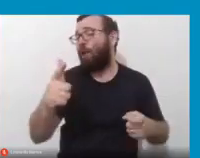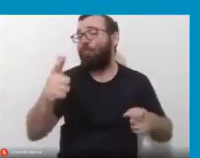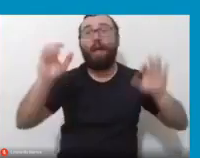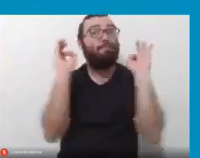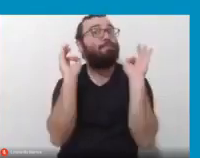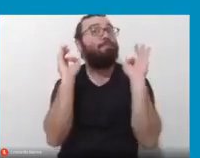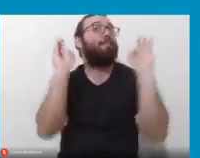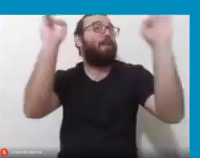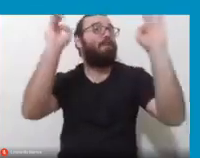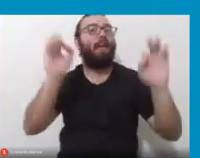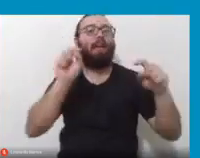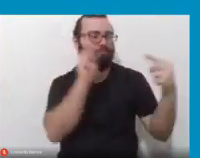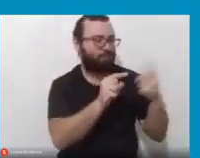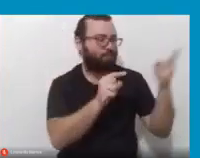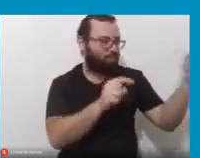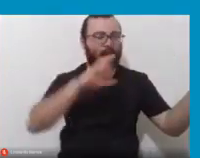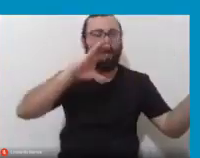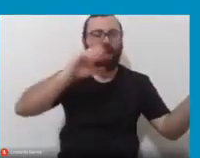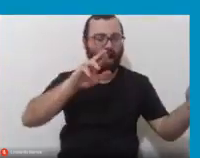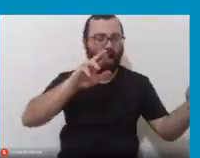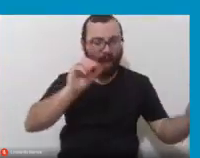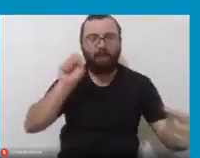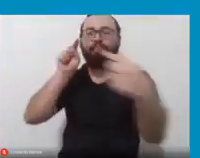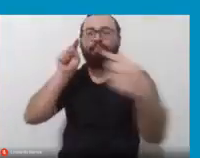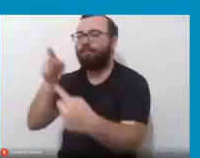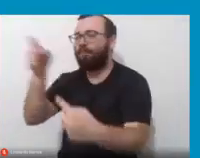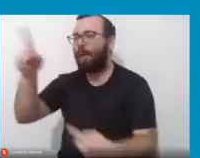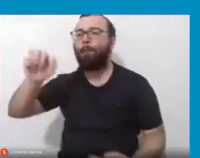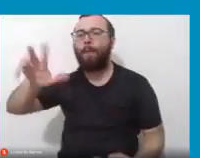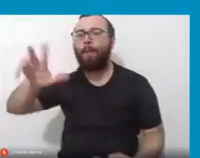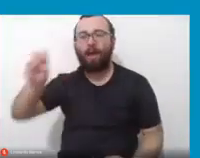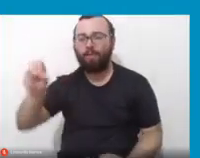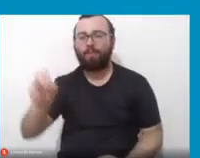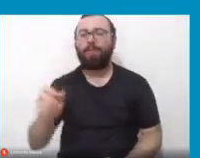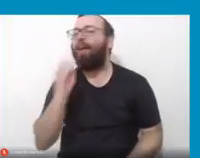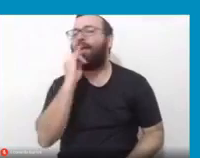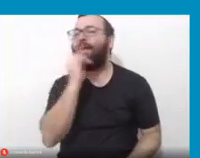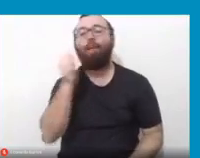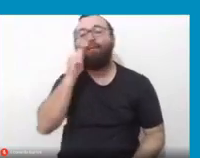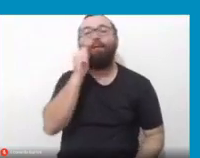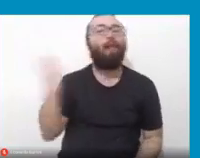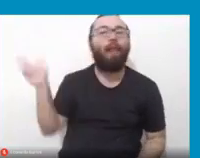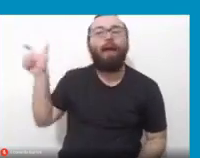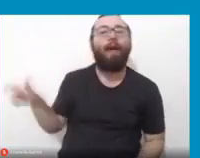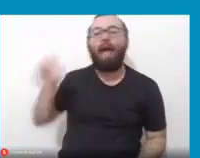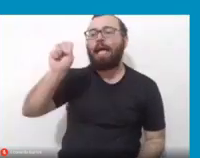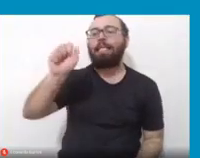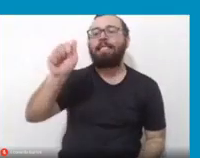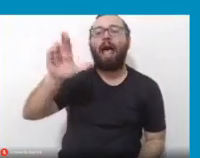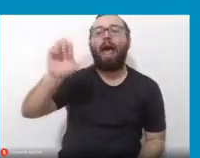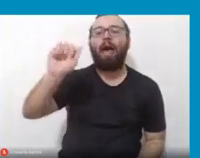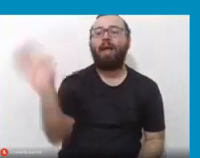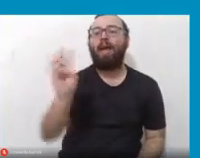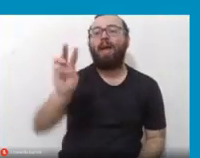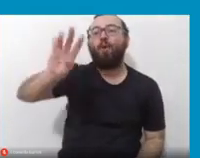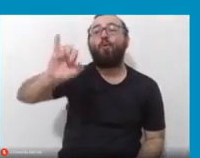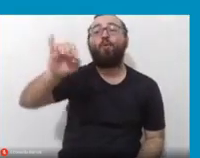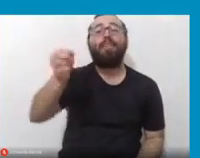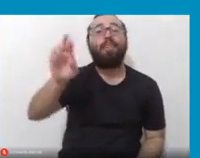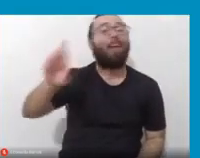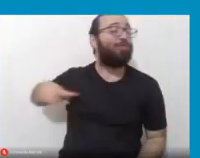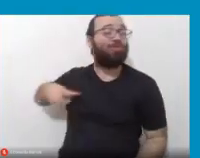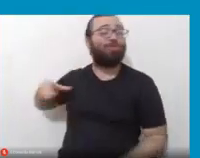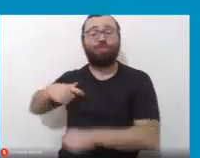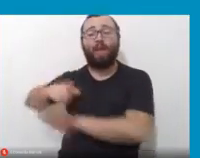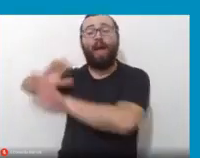pontuou, como o Paulo pontuou, de terem, por exemplo, com essa Sarah Winter, que hoje foi liberada, que tem ótimos advogados para